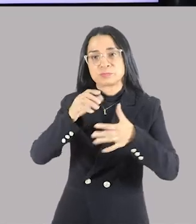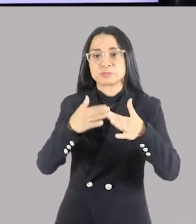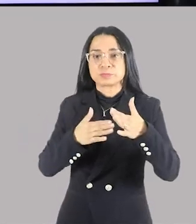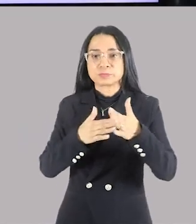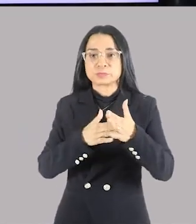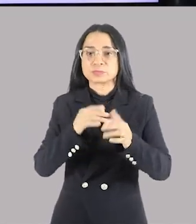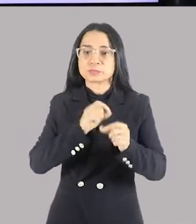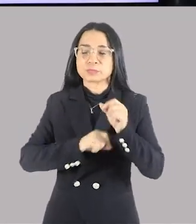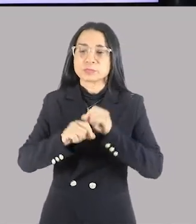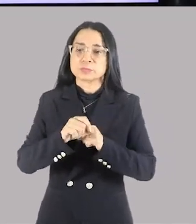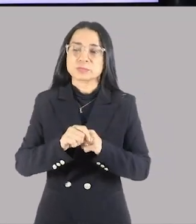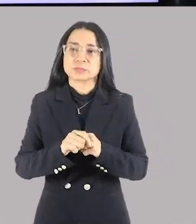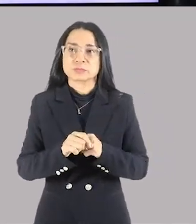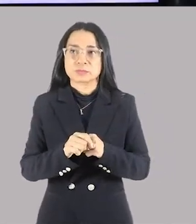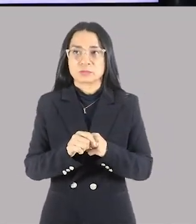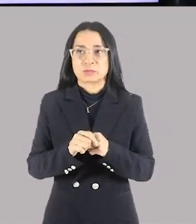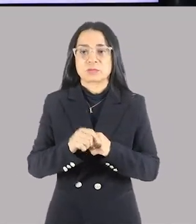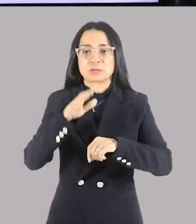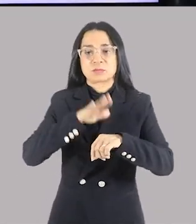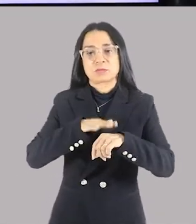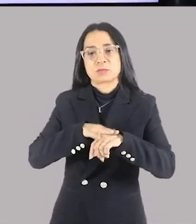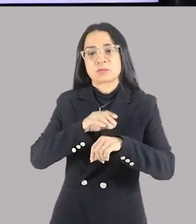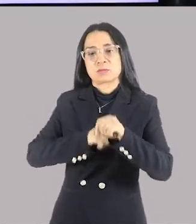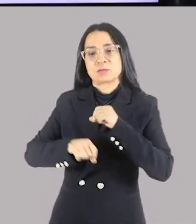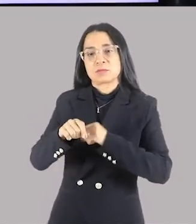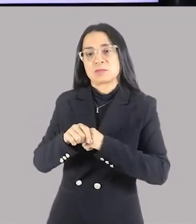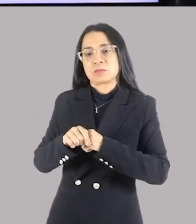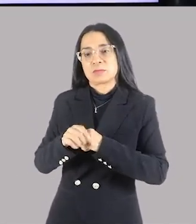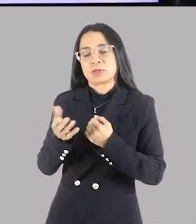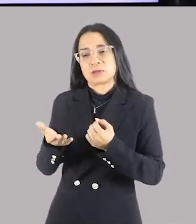anteriores sobre o direito constitucional, também é chamado de freios e